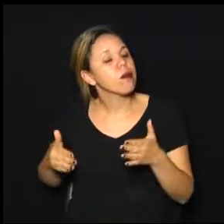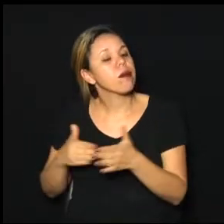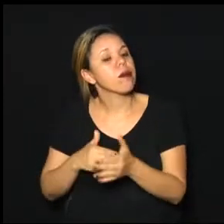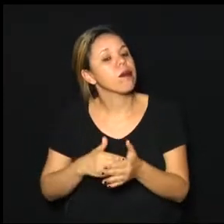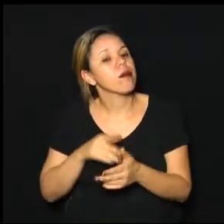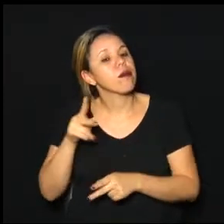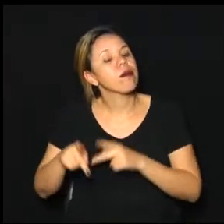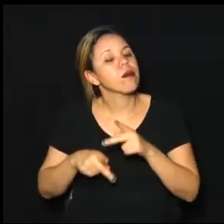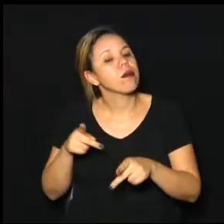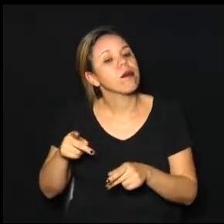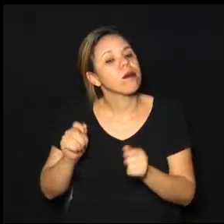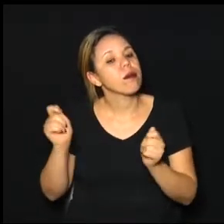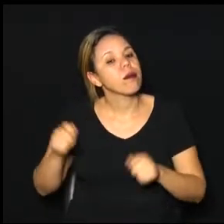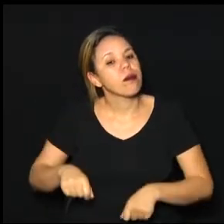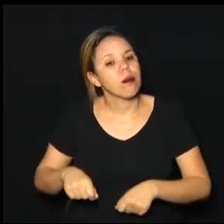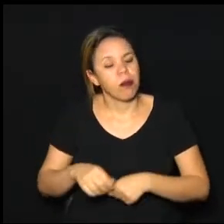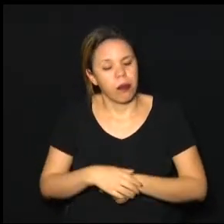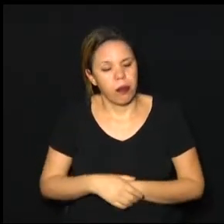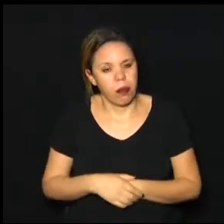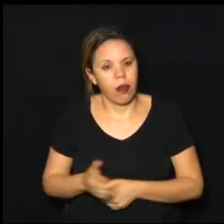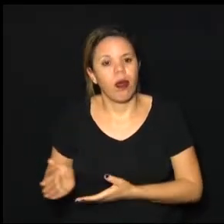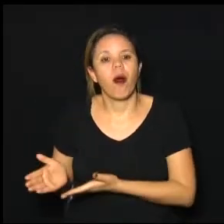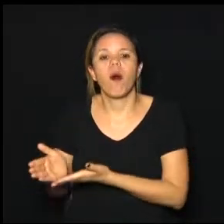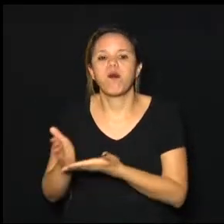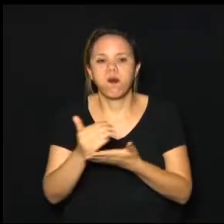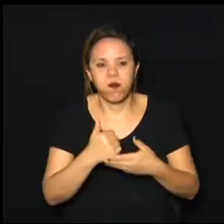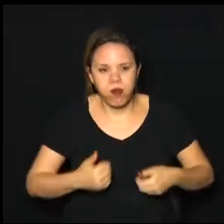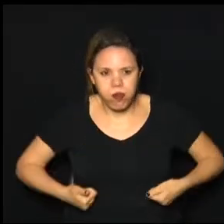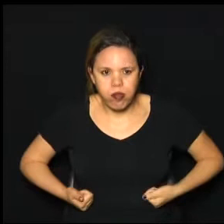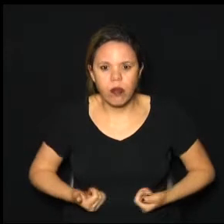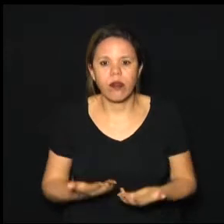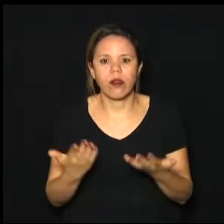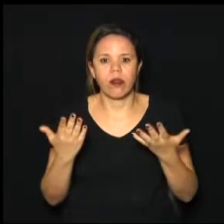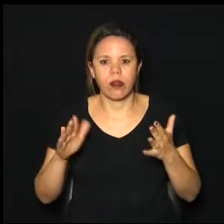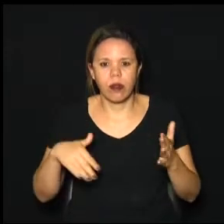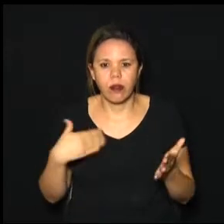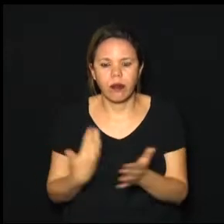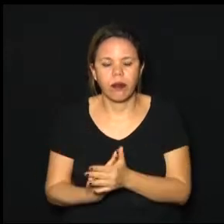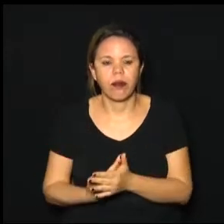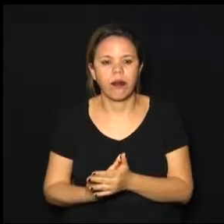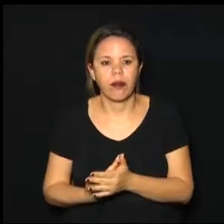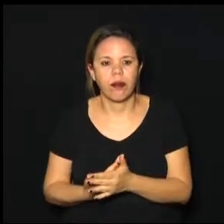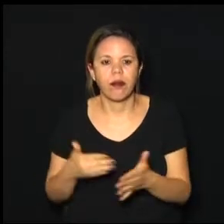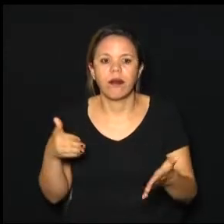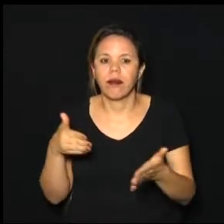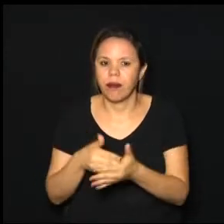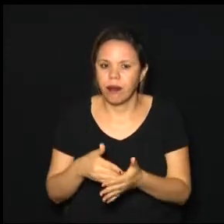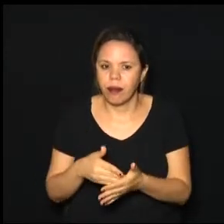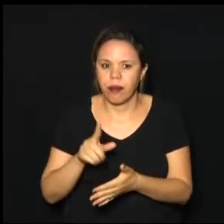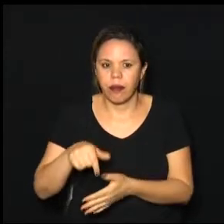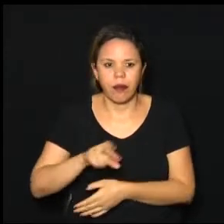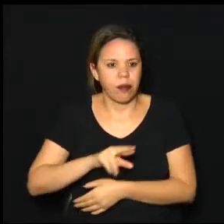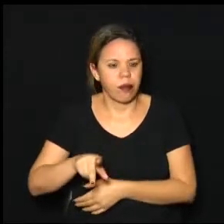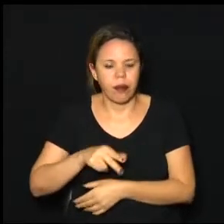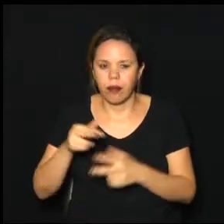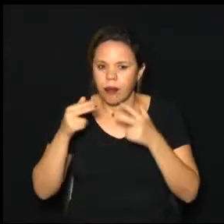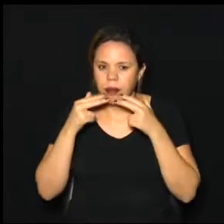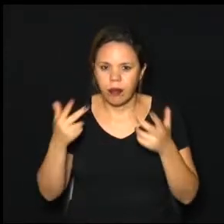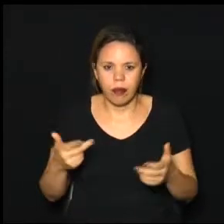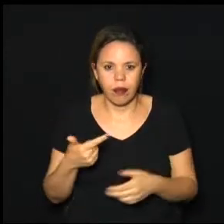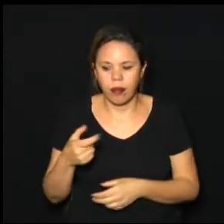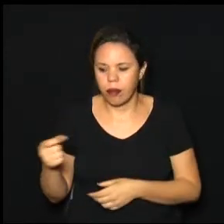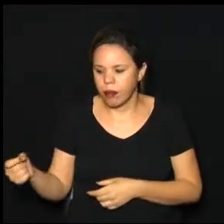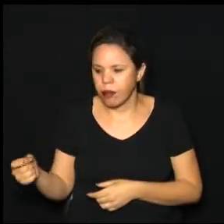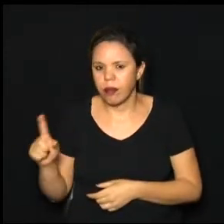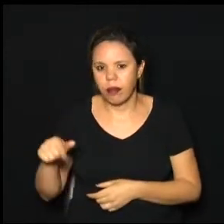os candidatos eles poderão arrecadar e gastar até um determinado limite. Isso não é uma novidade de